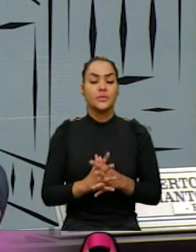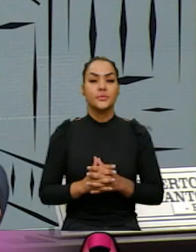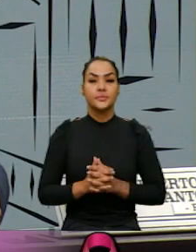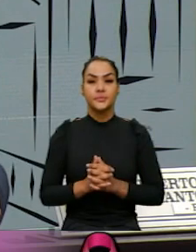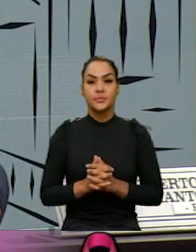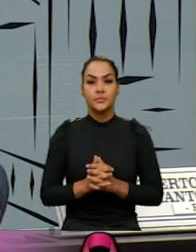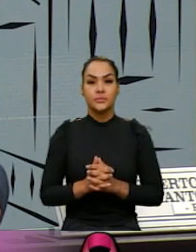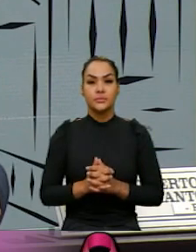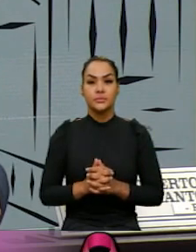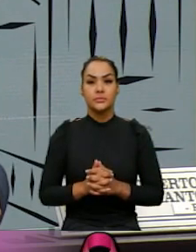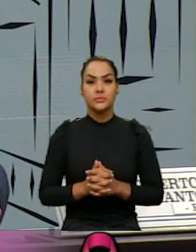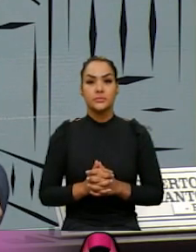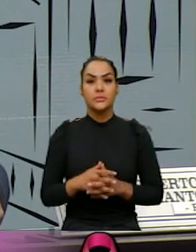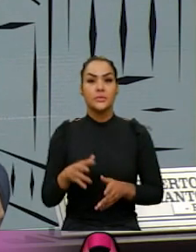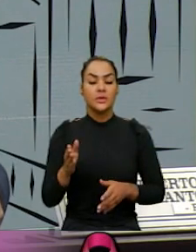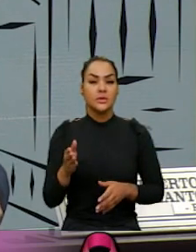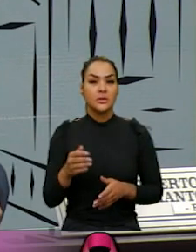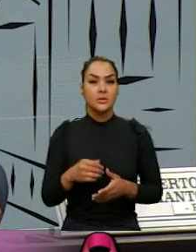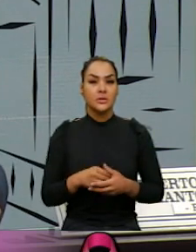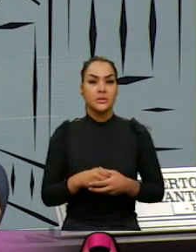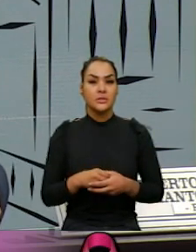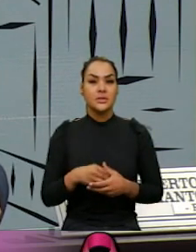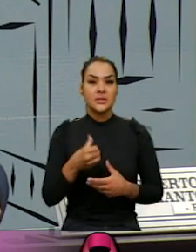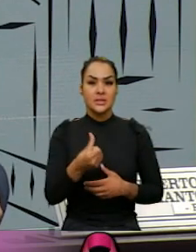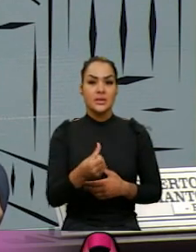caridade, já arrecadou quase, né,